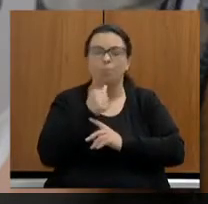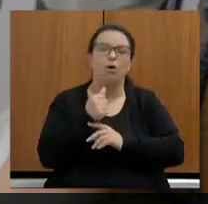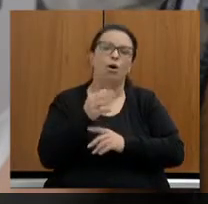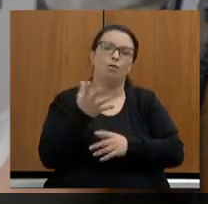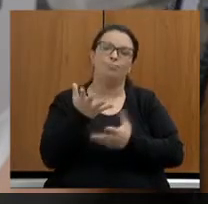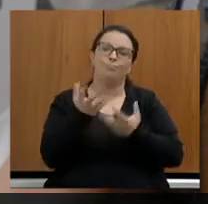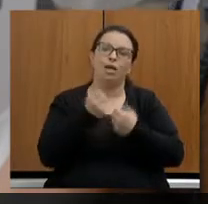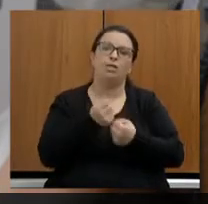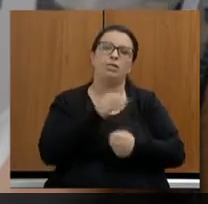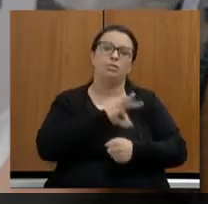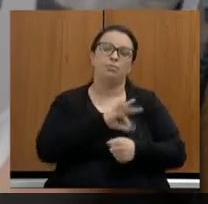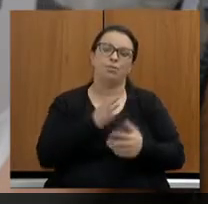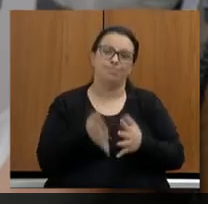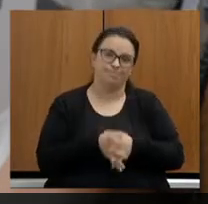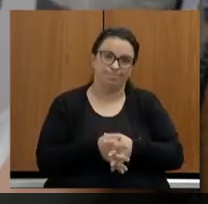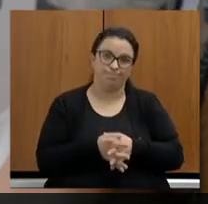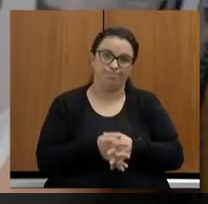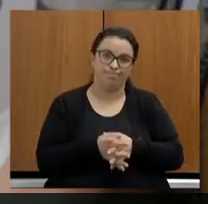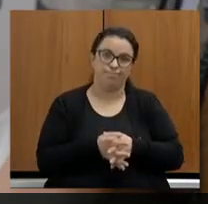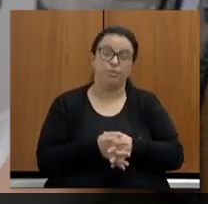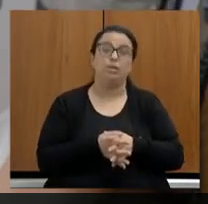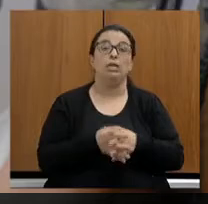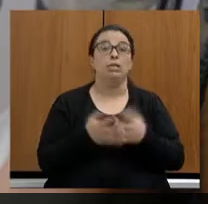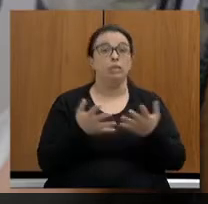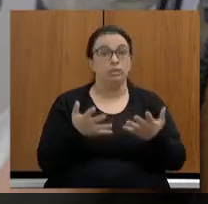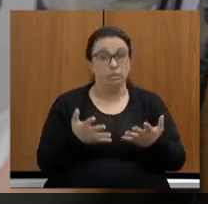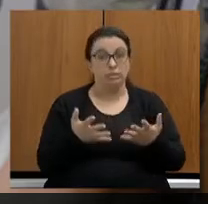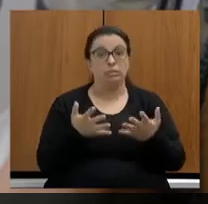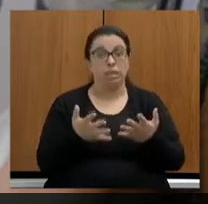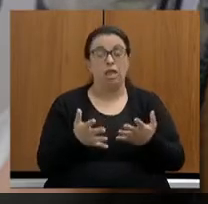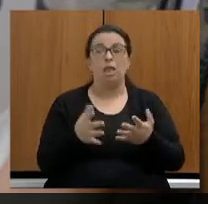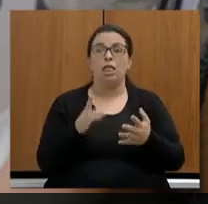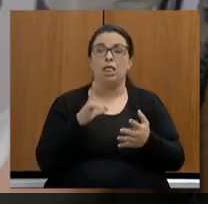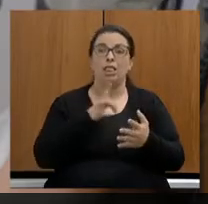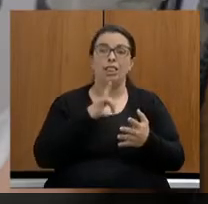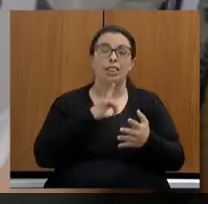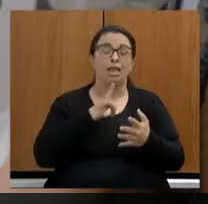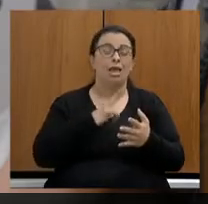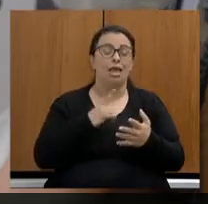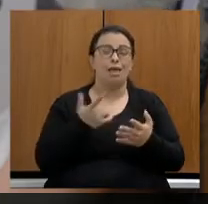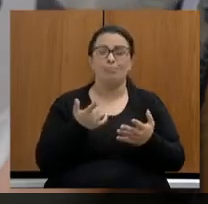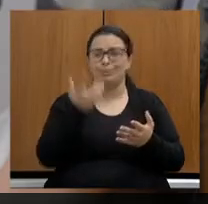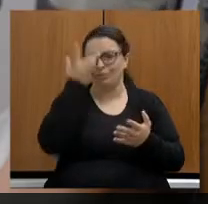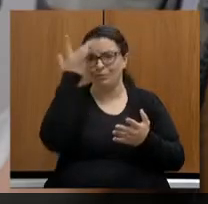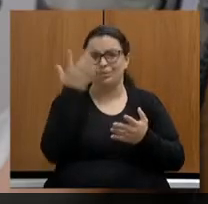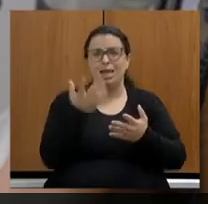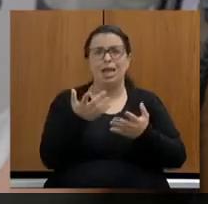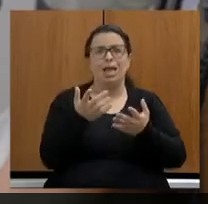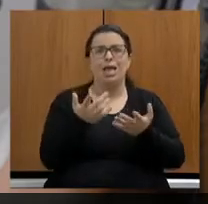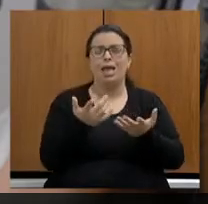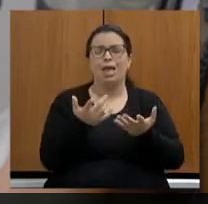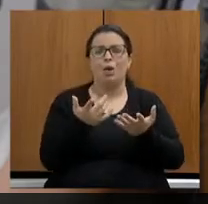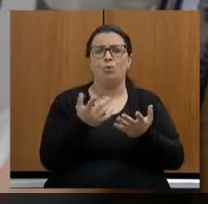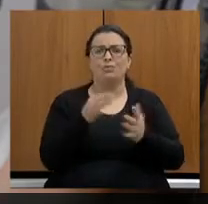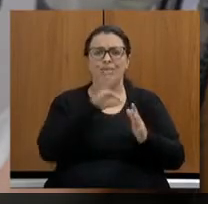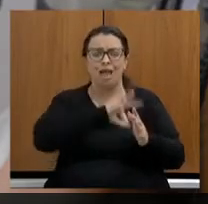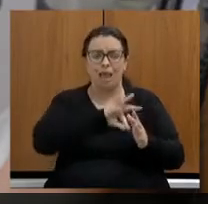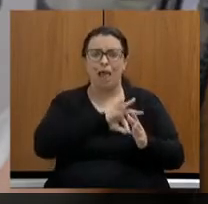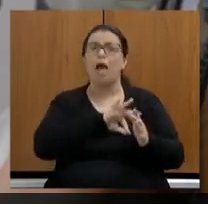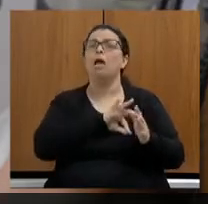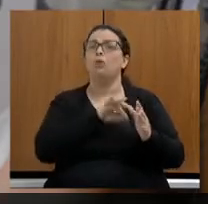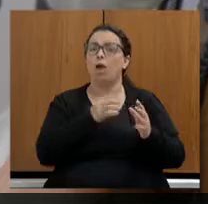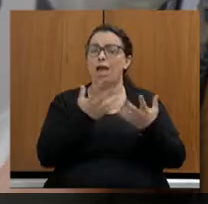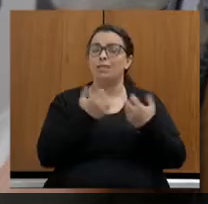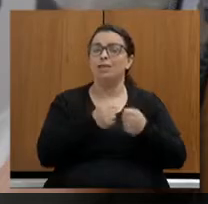diferença prêmio agora é um caos Por que as pessoas estão recebendo desatualizado e o salário tá tá desatualizado